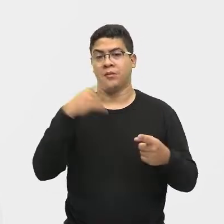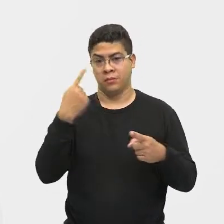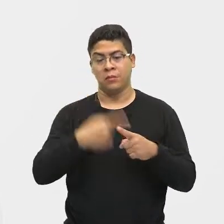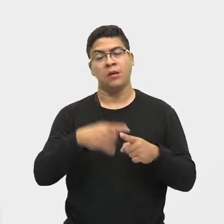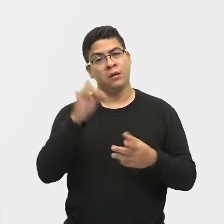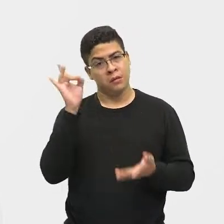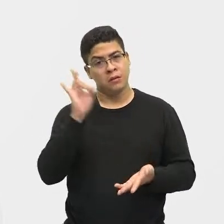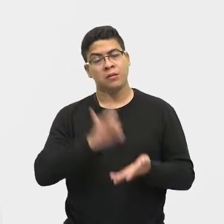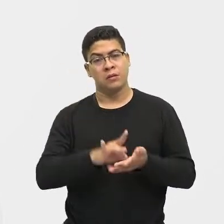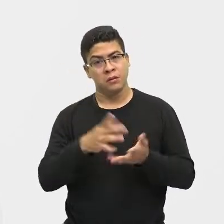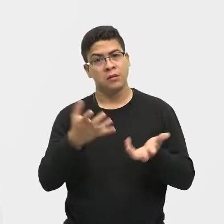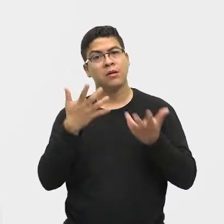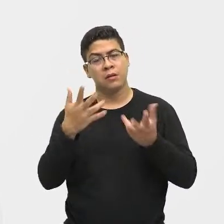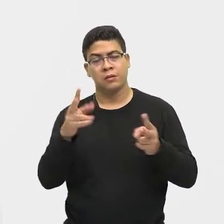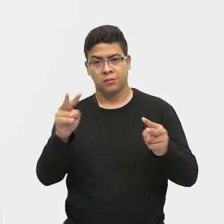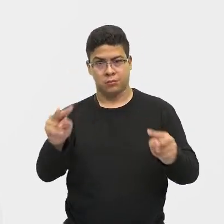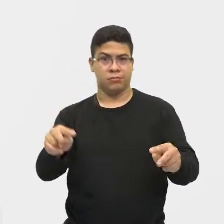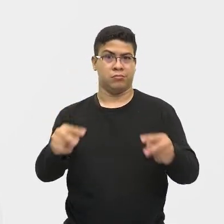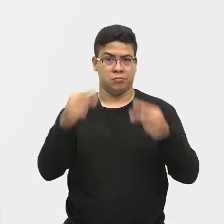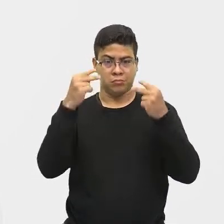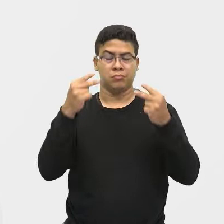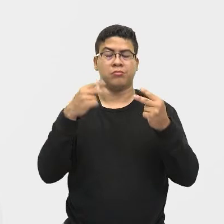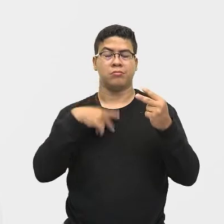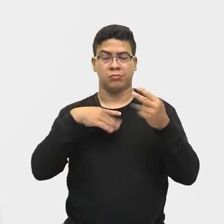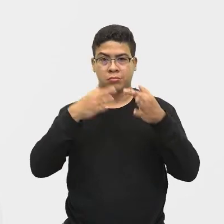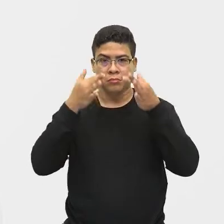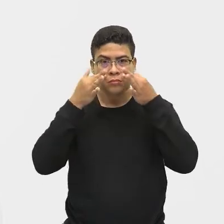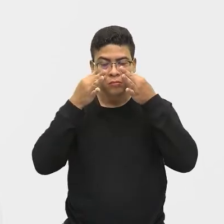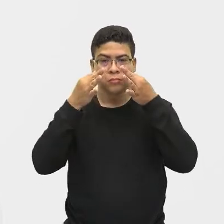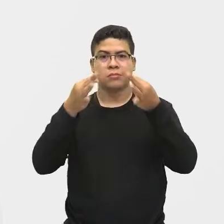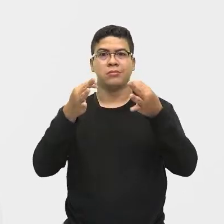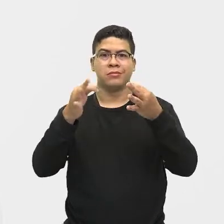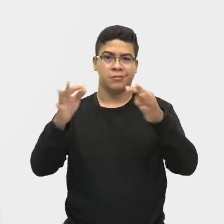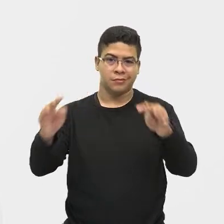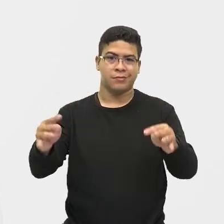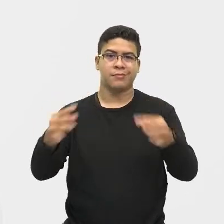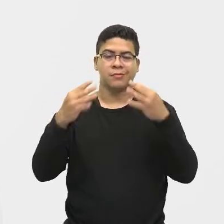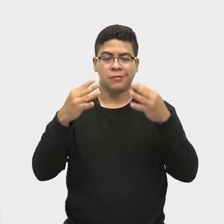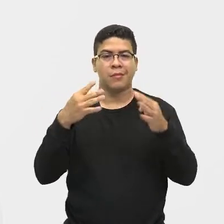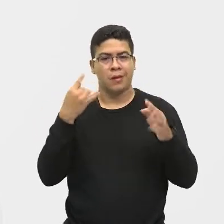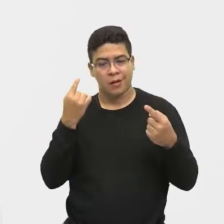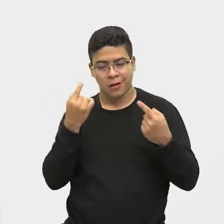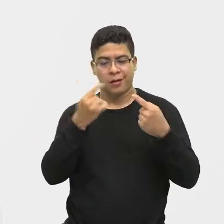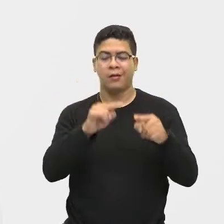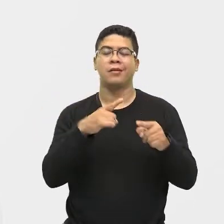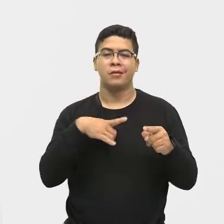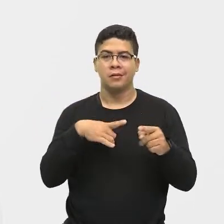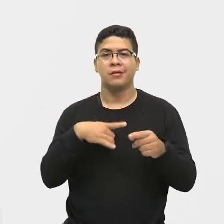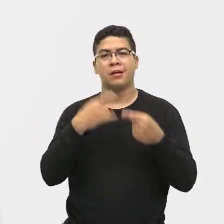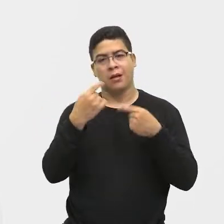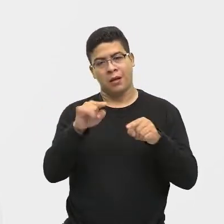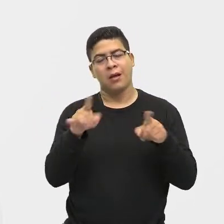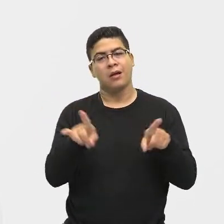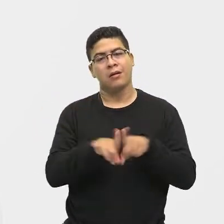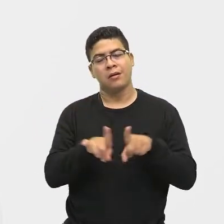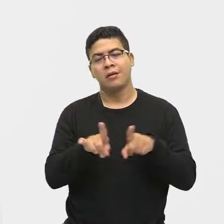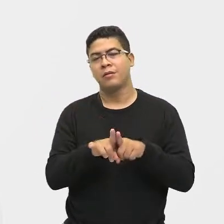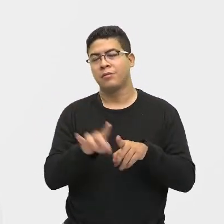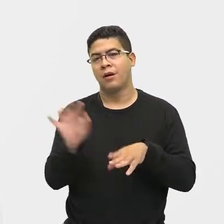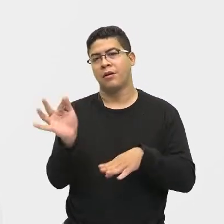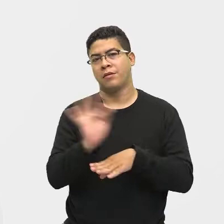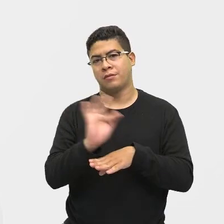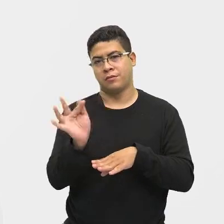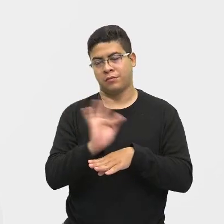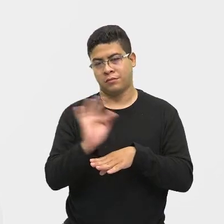realmente queria chamar atenção, né? Queria causar, criticando esta formalidade,